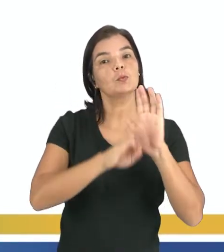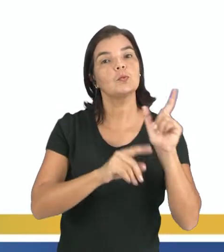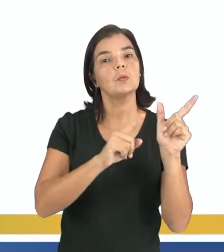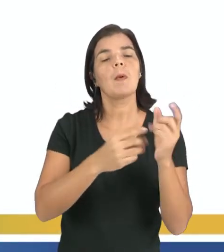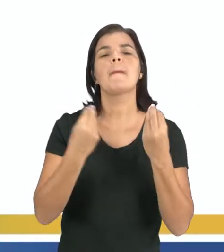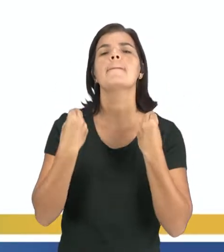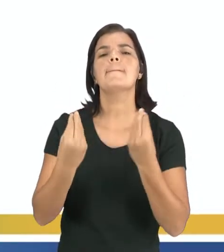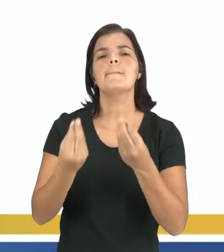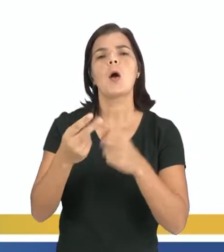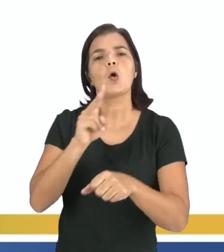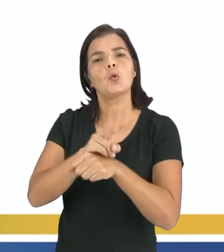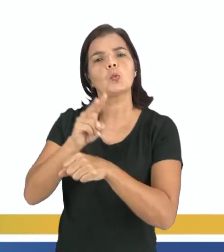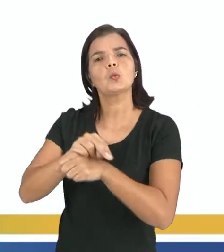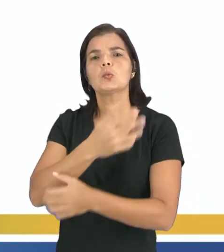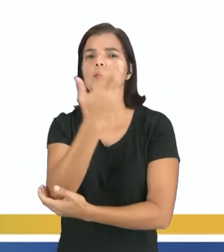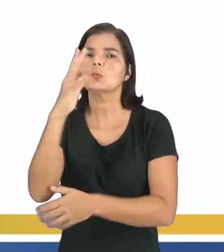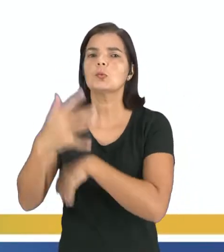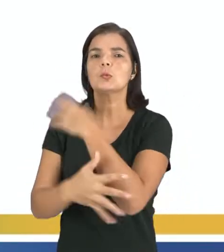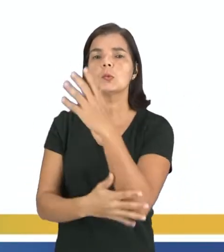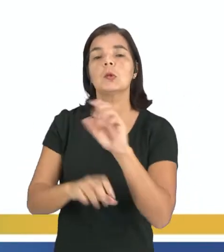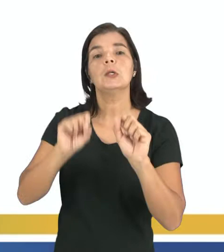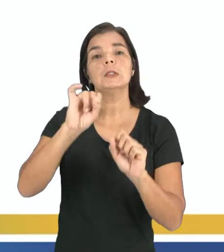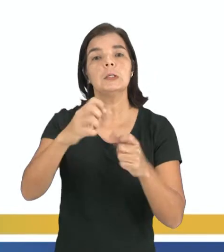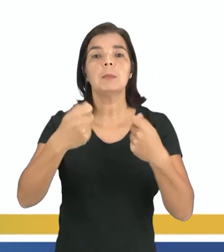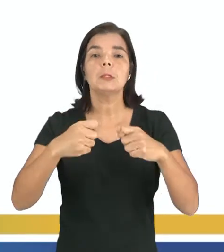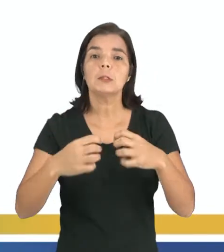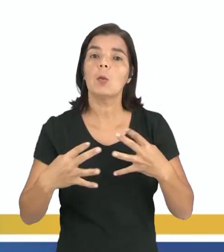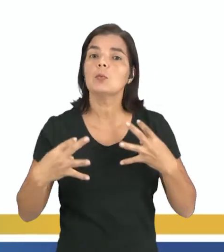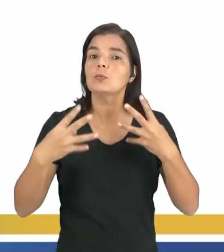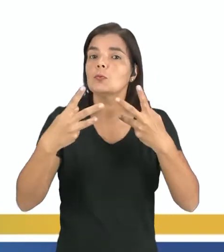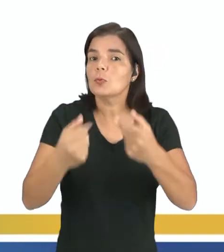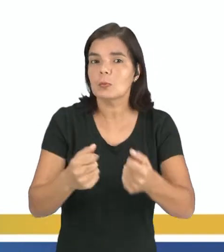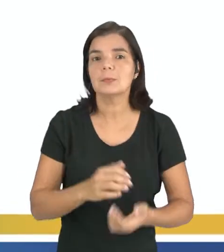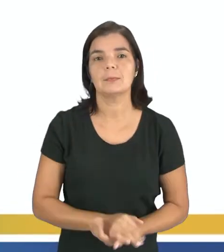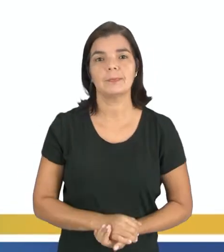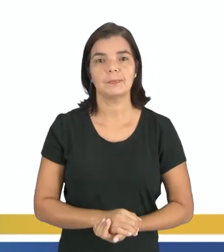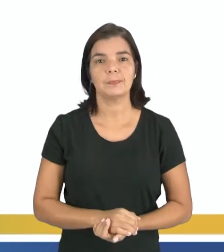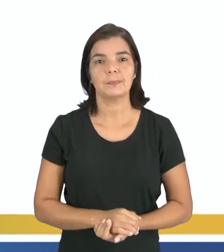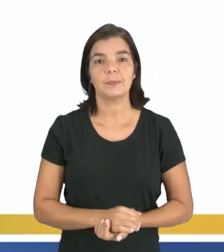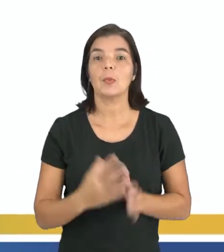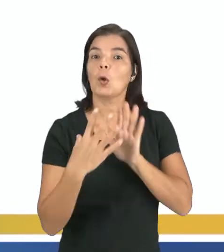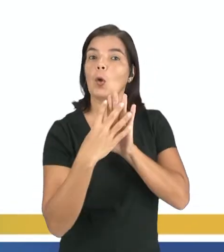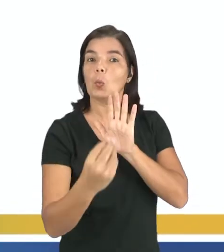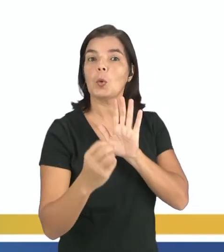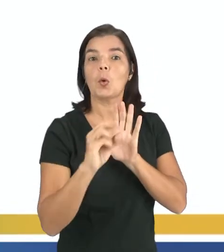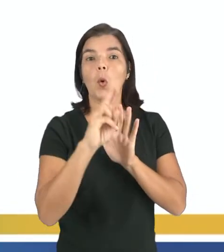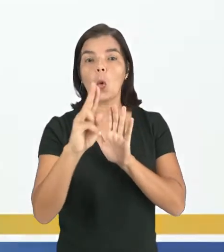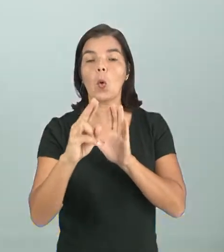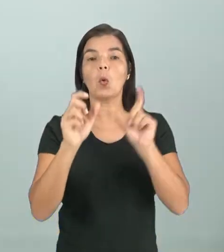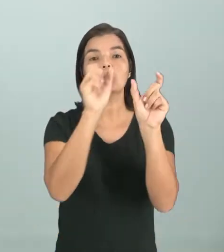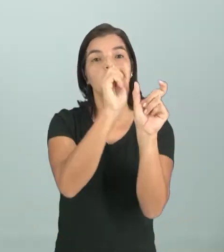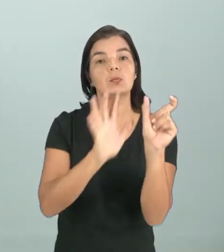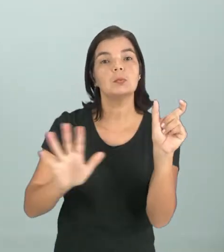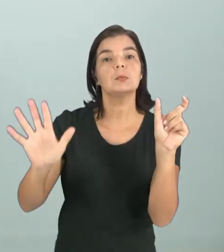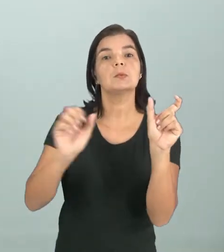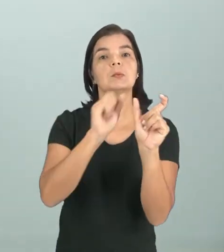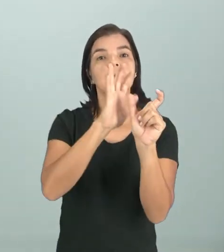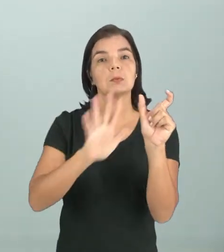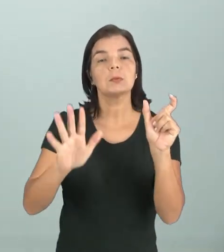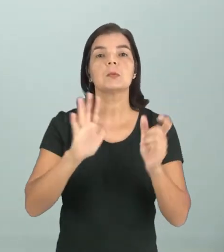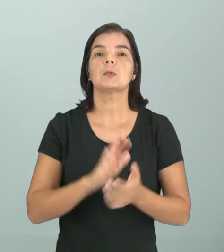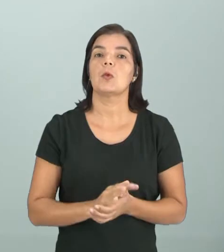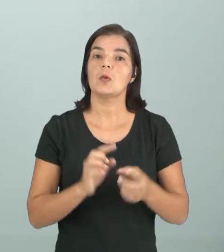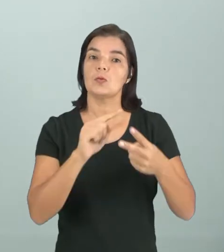meio ambiente, se precisamos dele inteiro? Charge ou meme? Vamos entender um pouquinho mais sobre esses